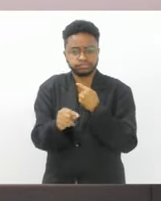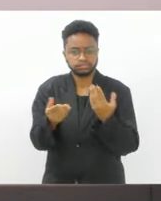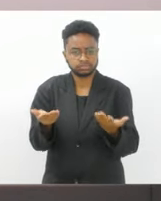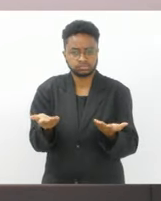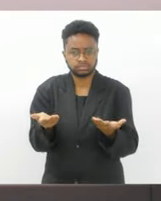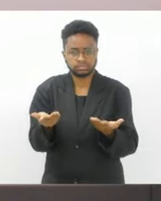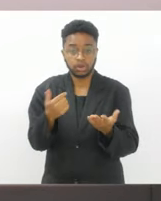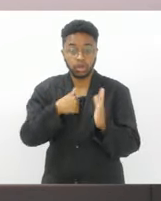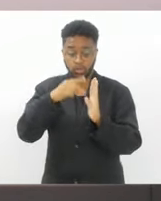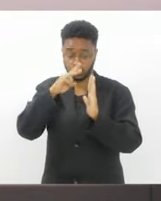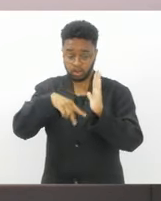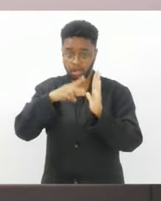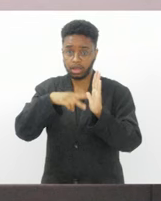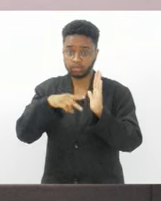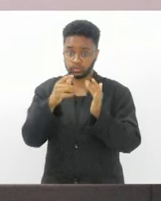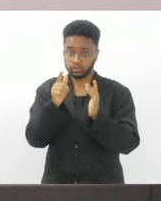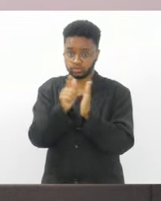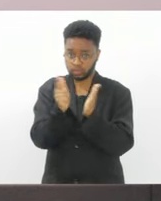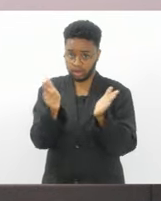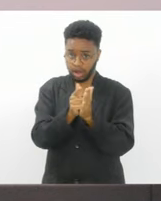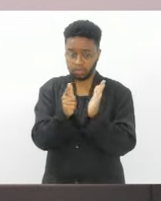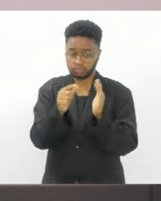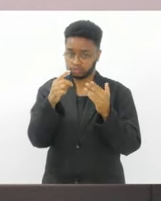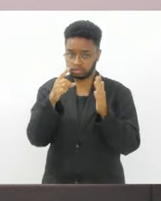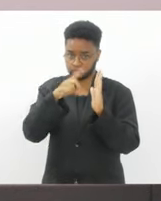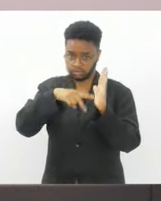Eu estou lendo só a matéria, viu, Licínio?